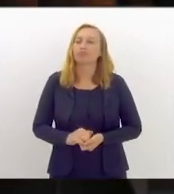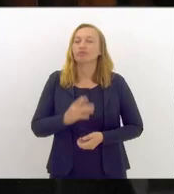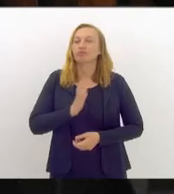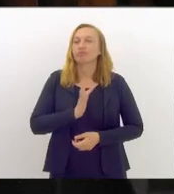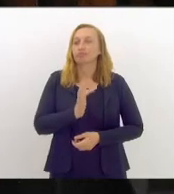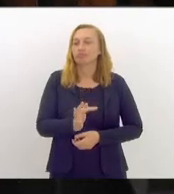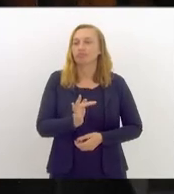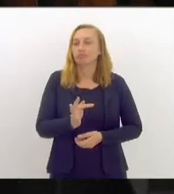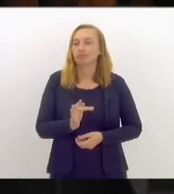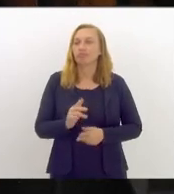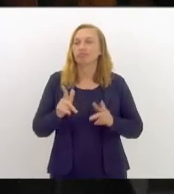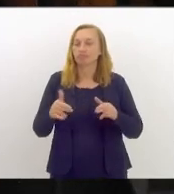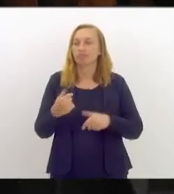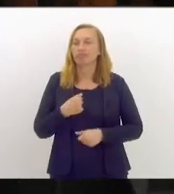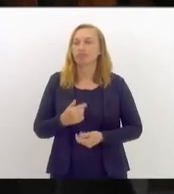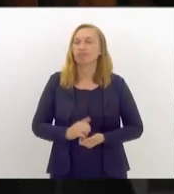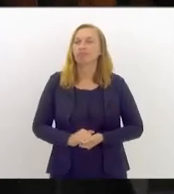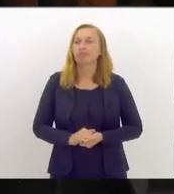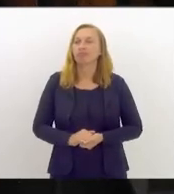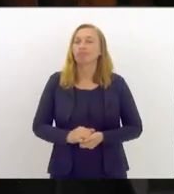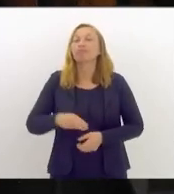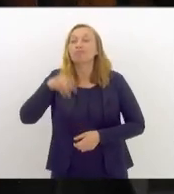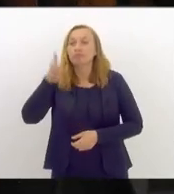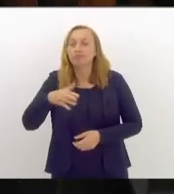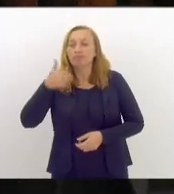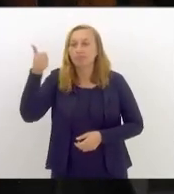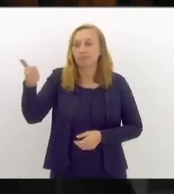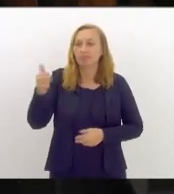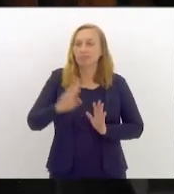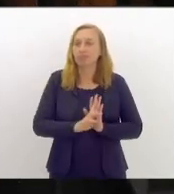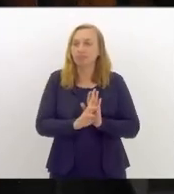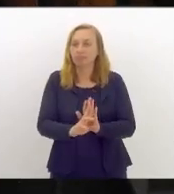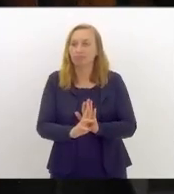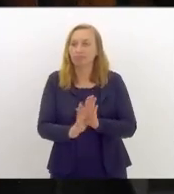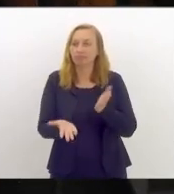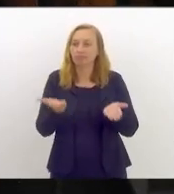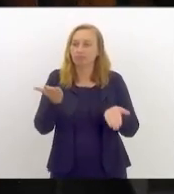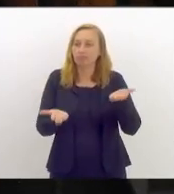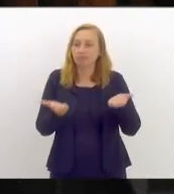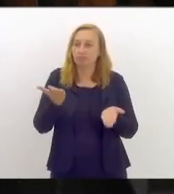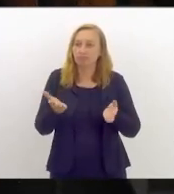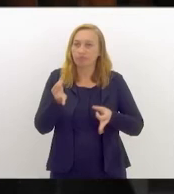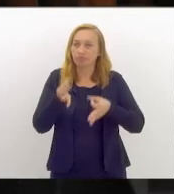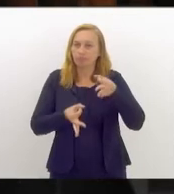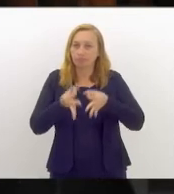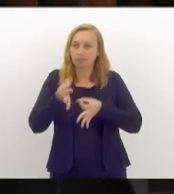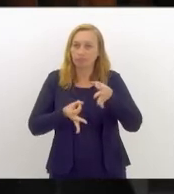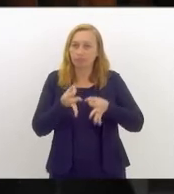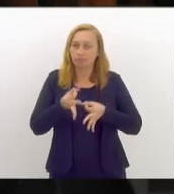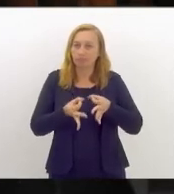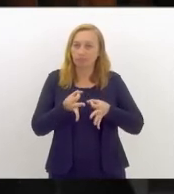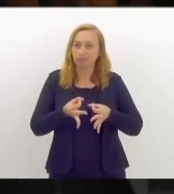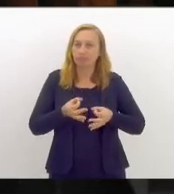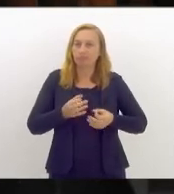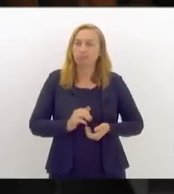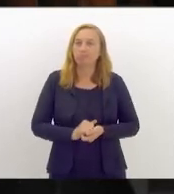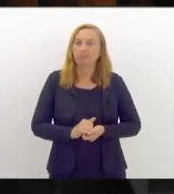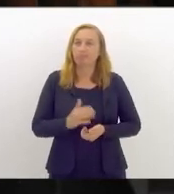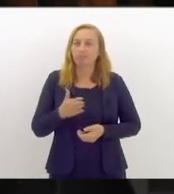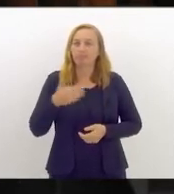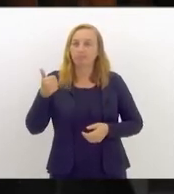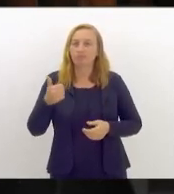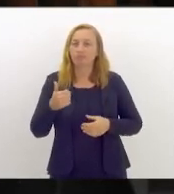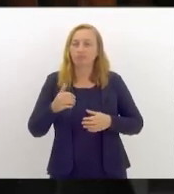Baixada Fluminense assim como eu quem melhor poderia representar o equilíbrio e a justiça enfrentou a maior crise